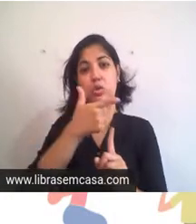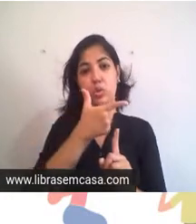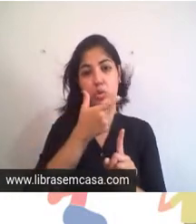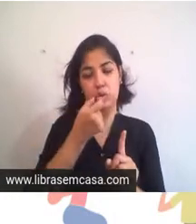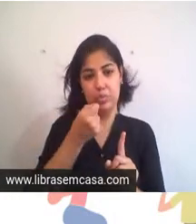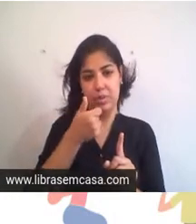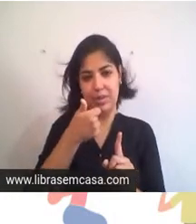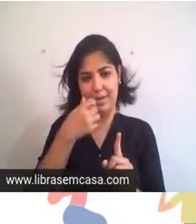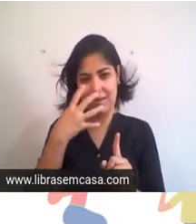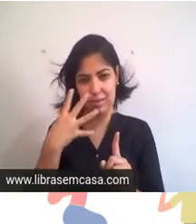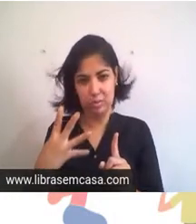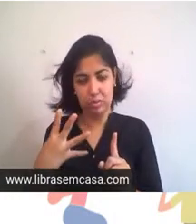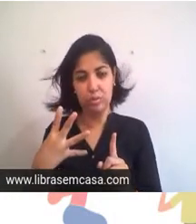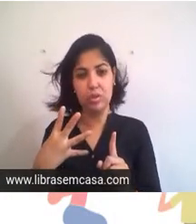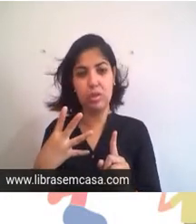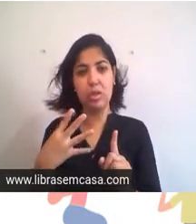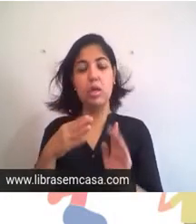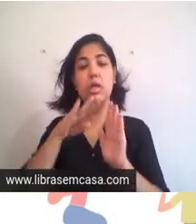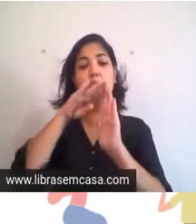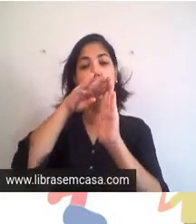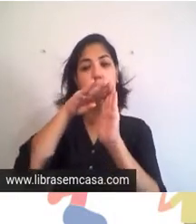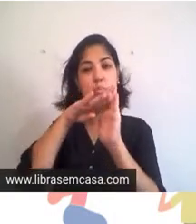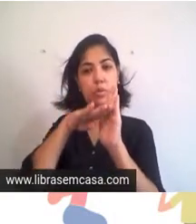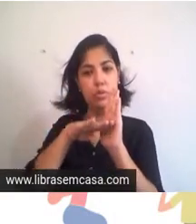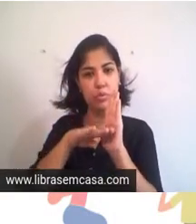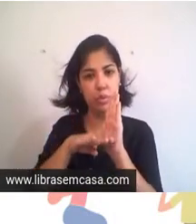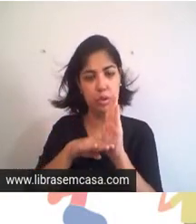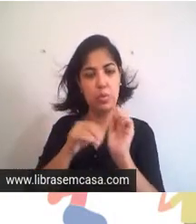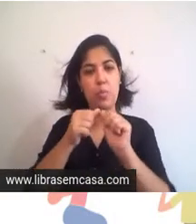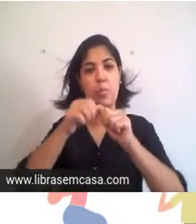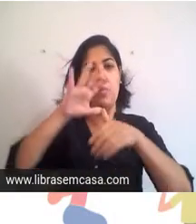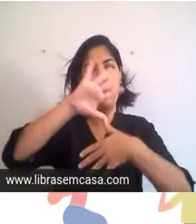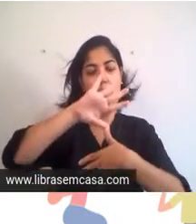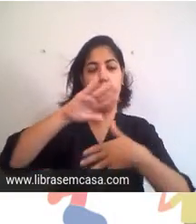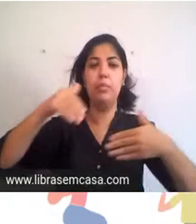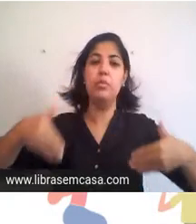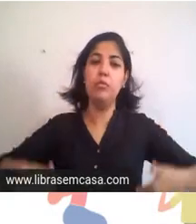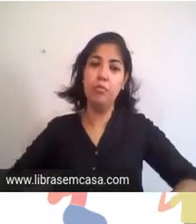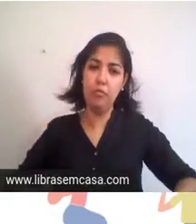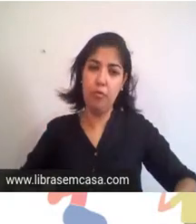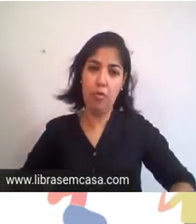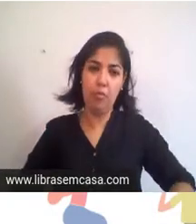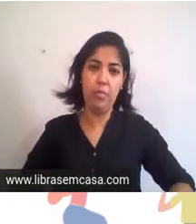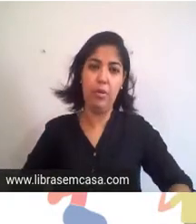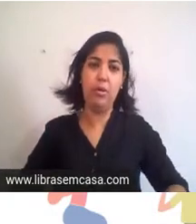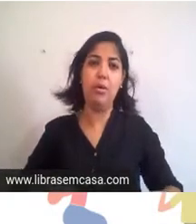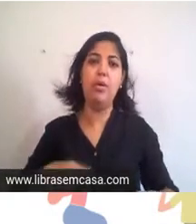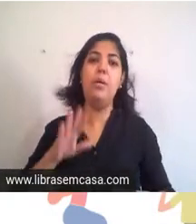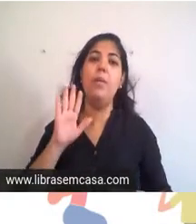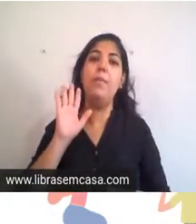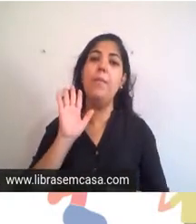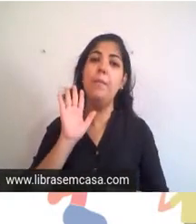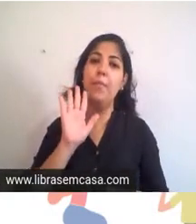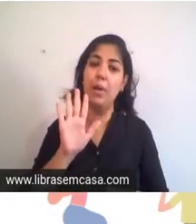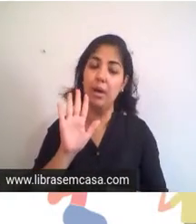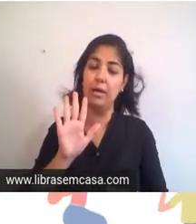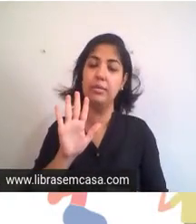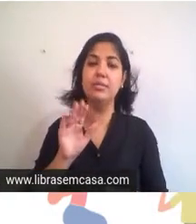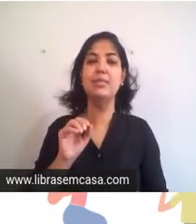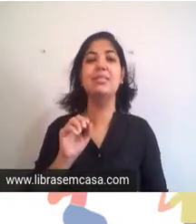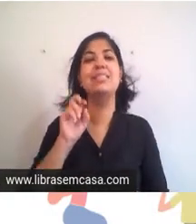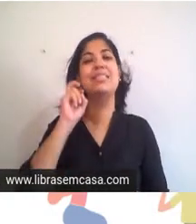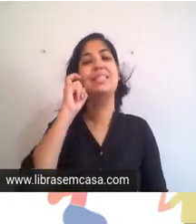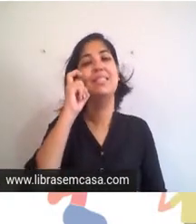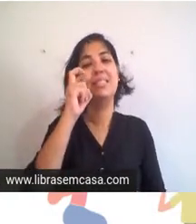que era chamado o mapa da fome. Mas, infelizmente, foram necessários apenas 5 anos para